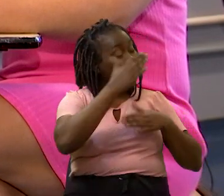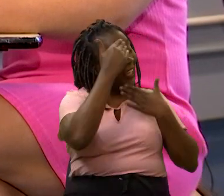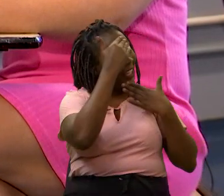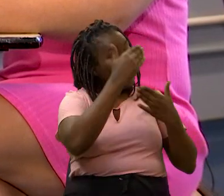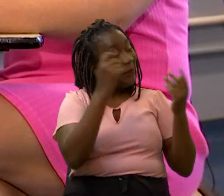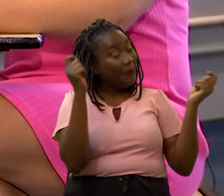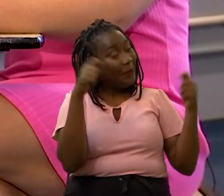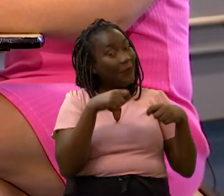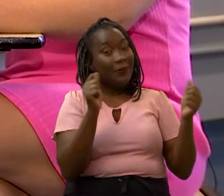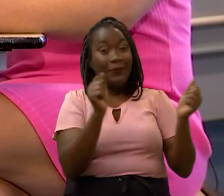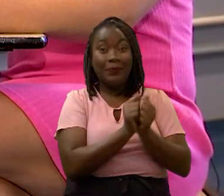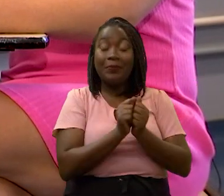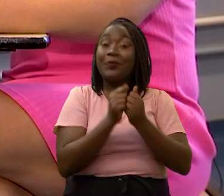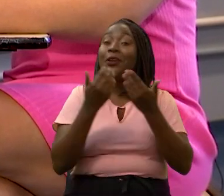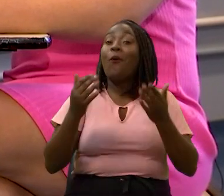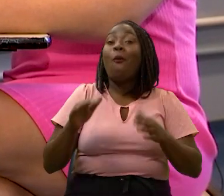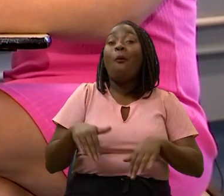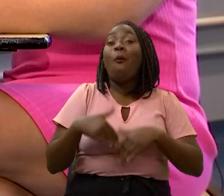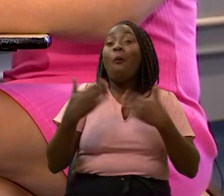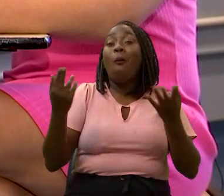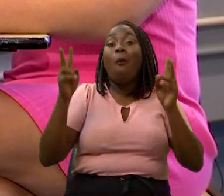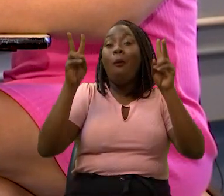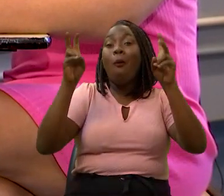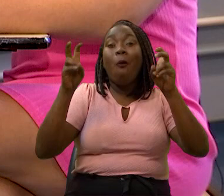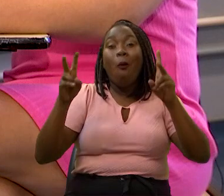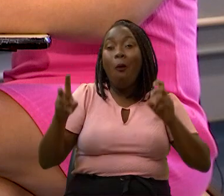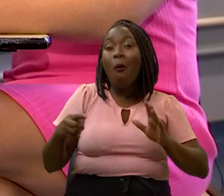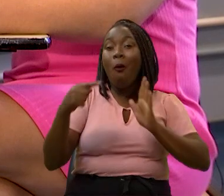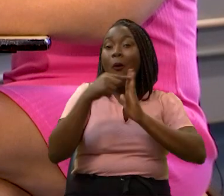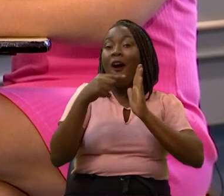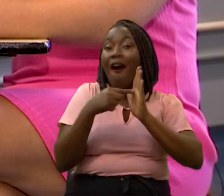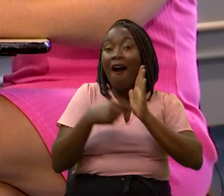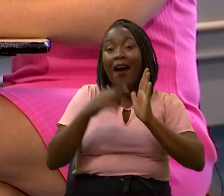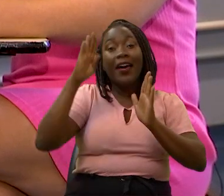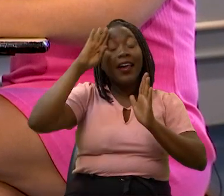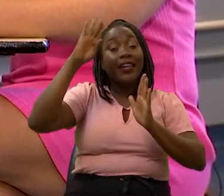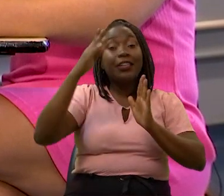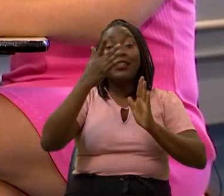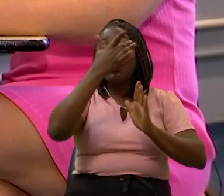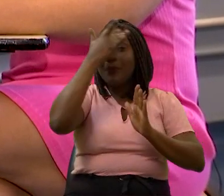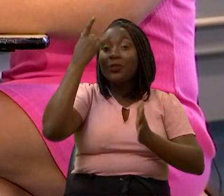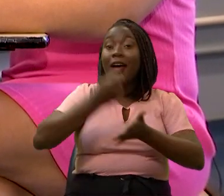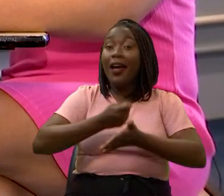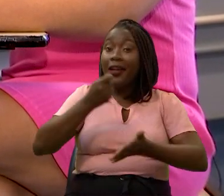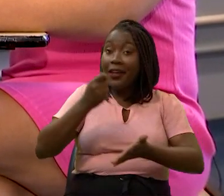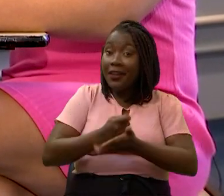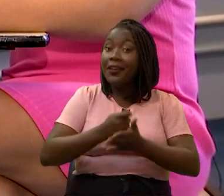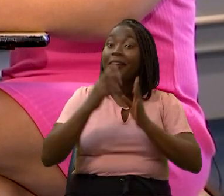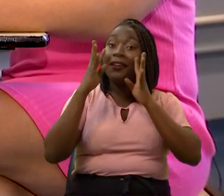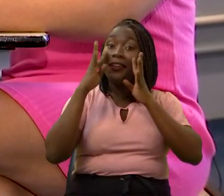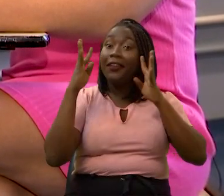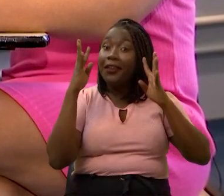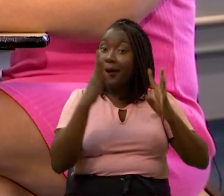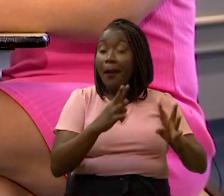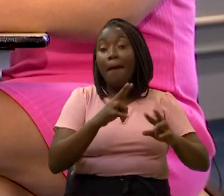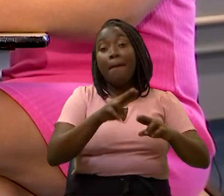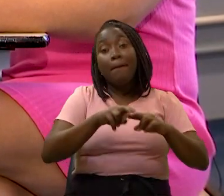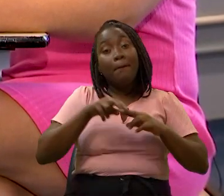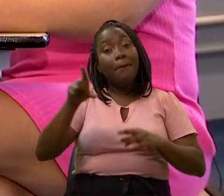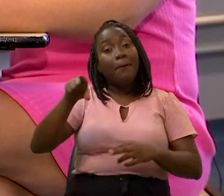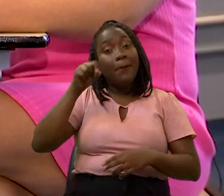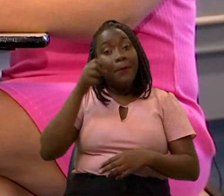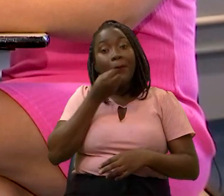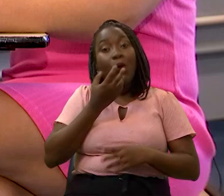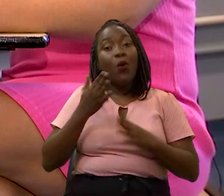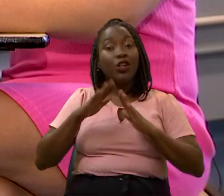a oportunidade de estar aqui com vocês. Bom, professora, quais os assuntos, os pontos principais que as pessoas devem levar em consideração